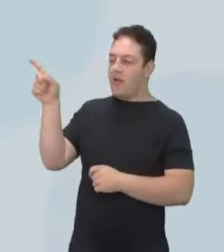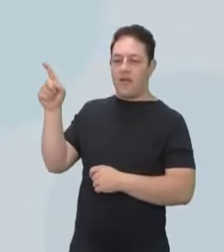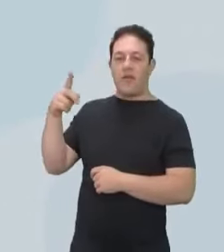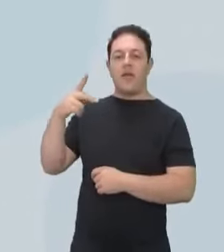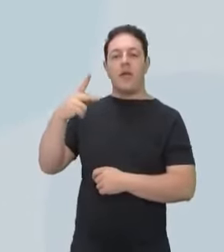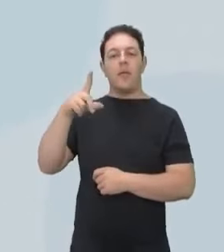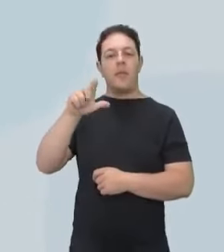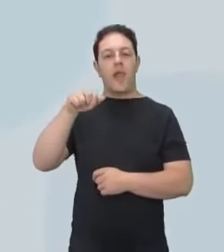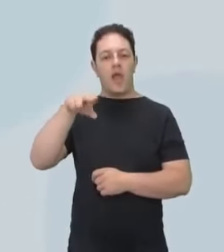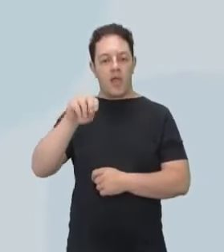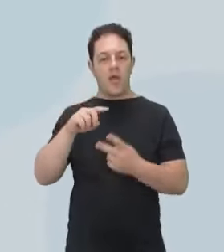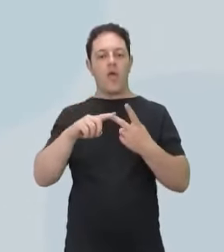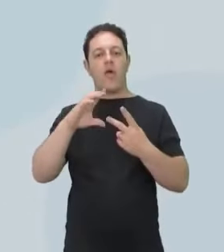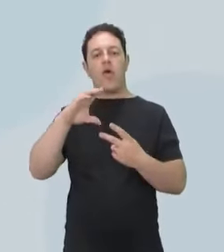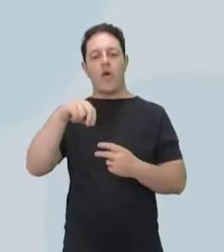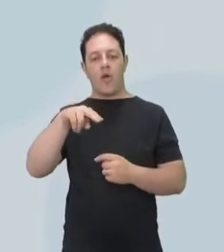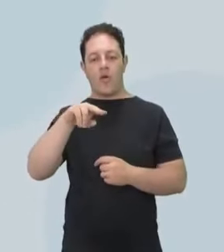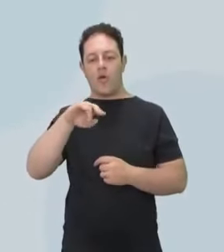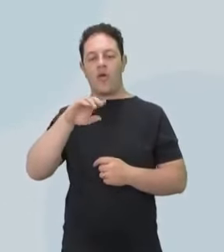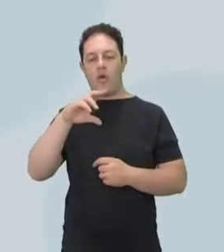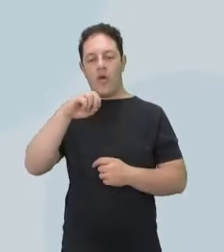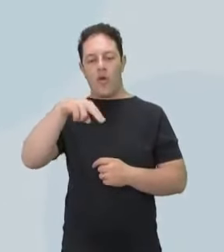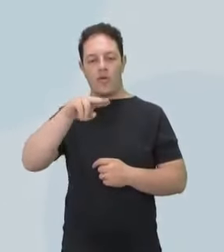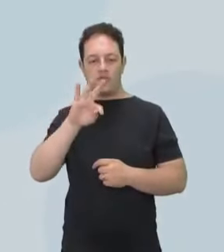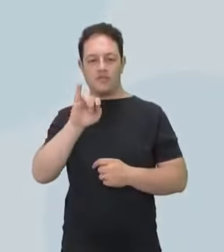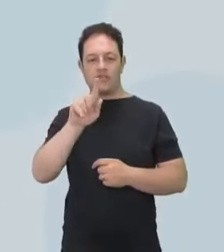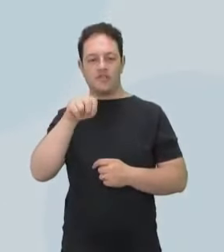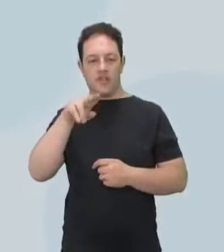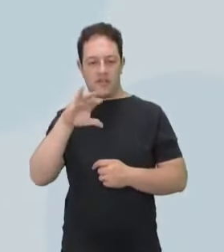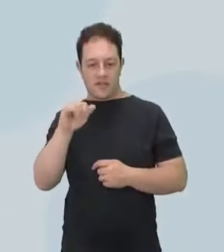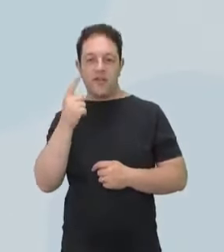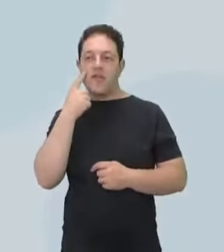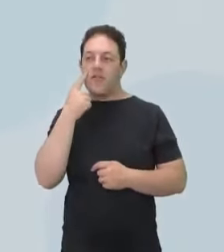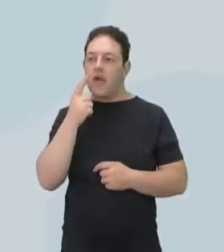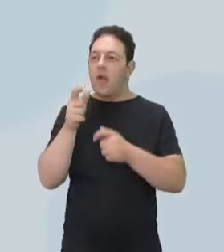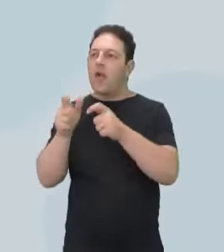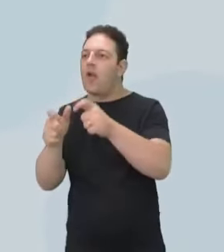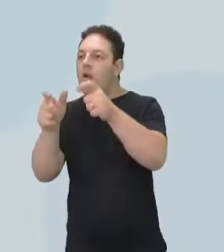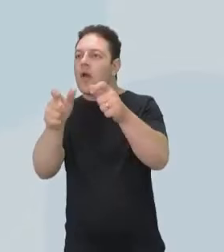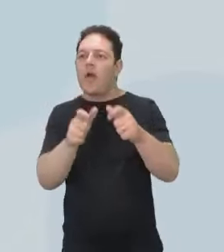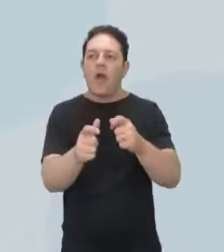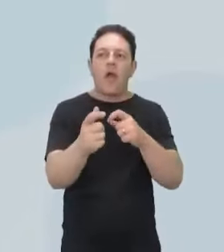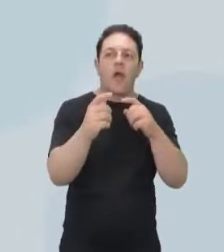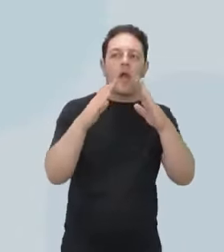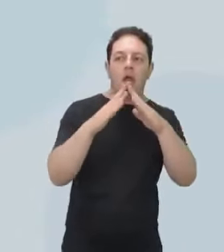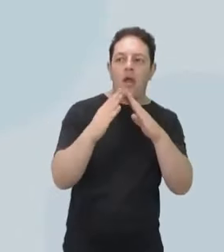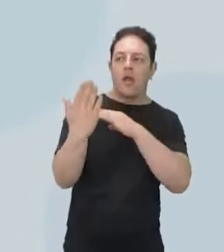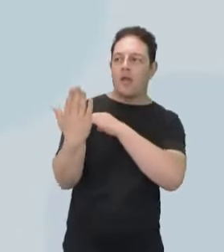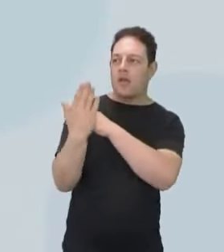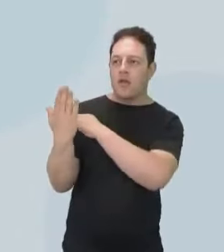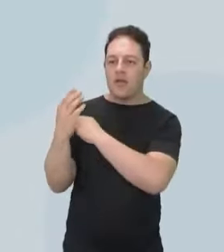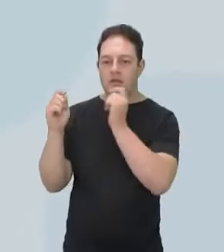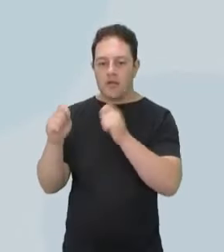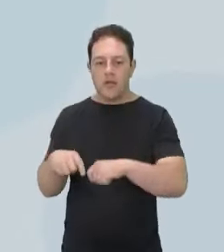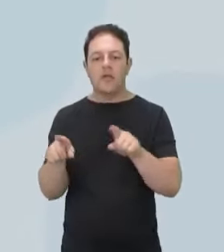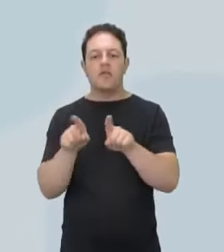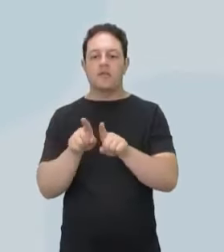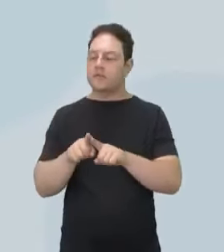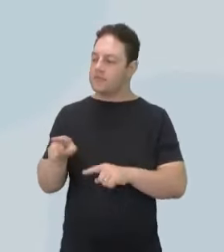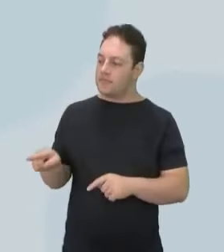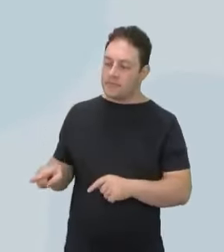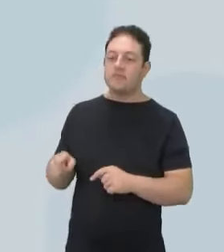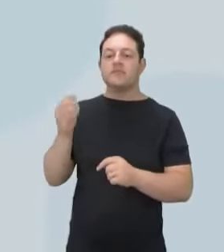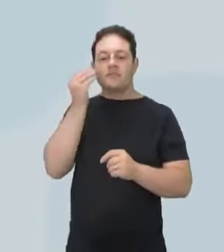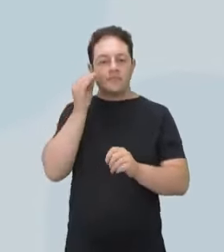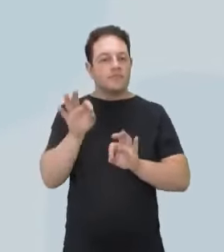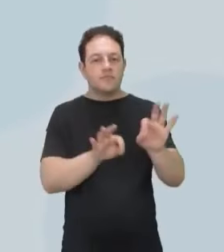a partir da existência de abrigos e de assistência já disponível e também de ações de